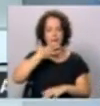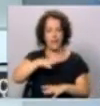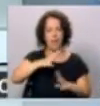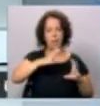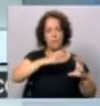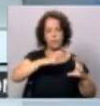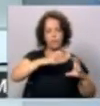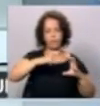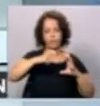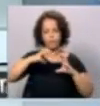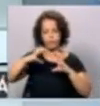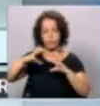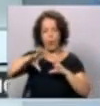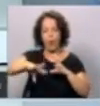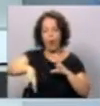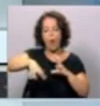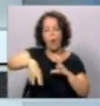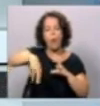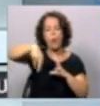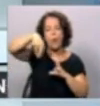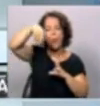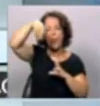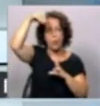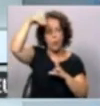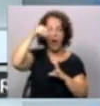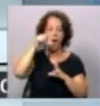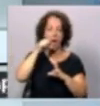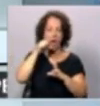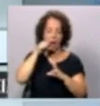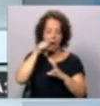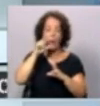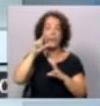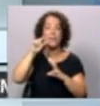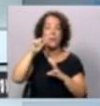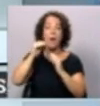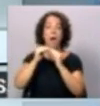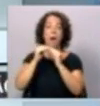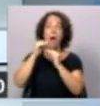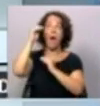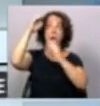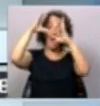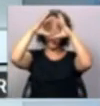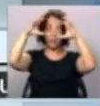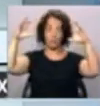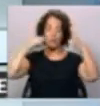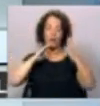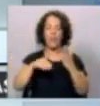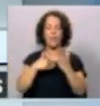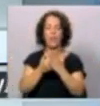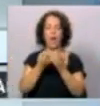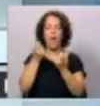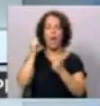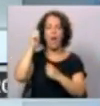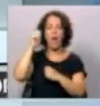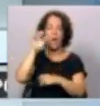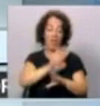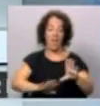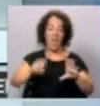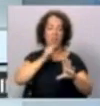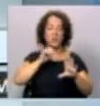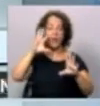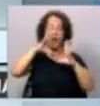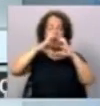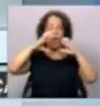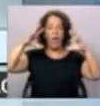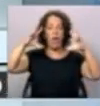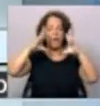conteúdo em vapor d'água associado a um vale nos níveis altos da atmosfera que é responsável por alguma instabilidade no arquipélago. E